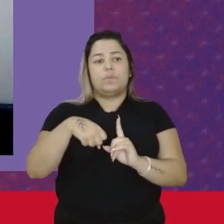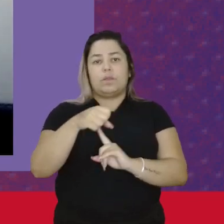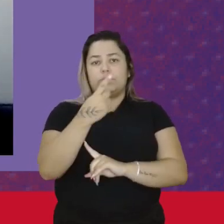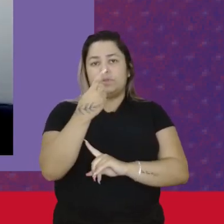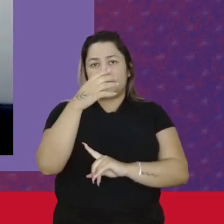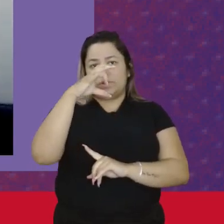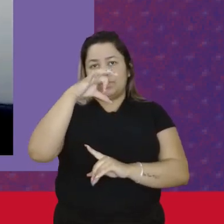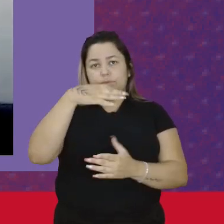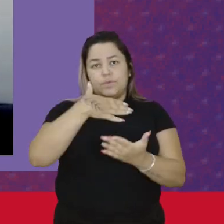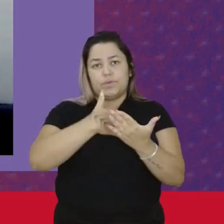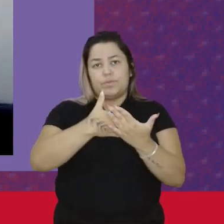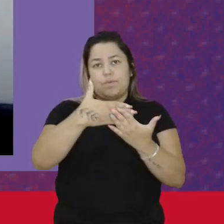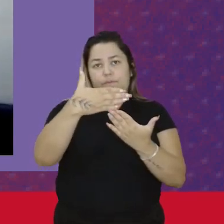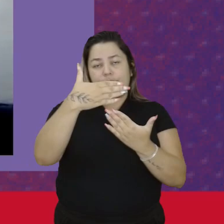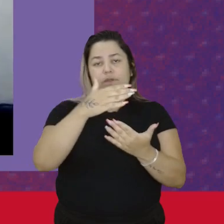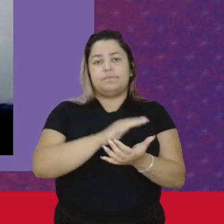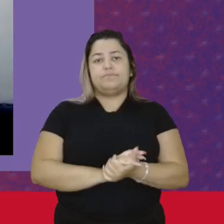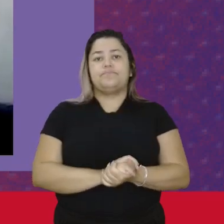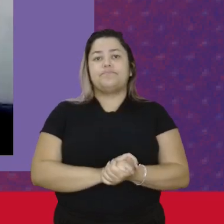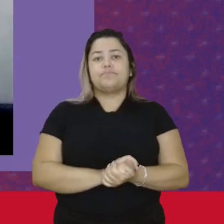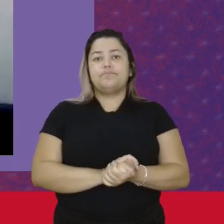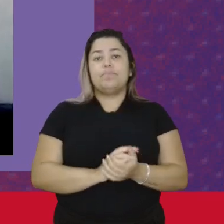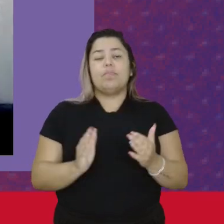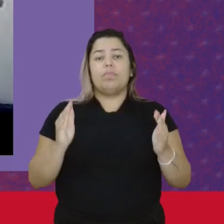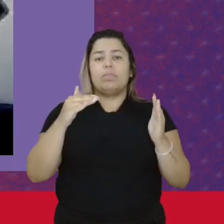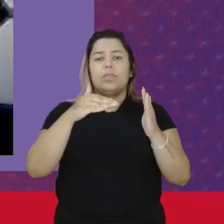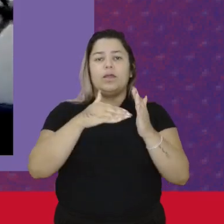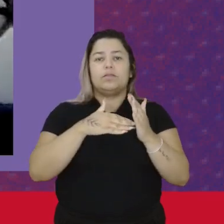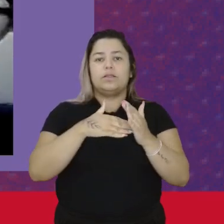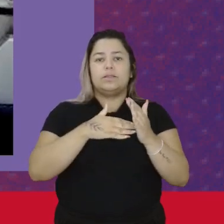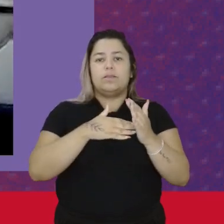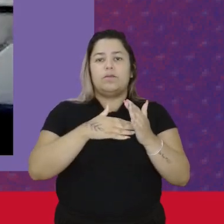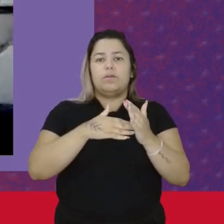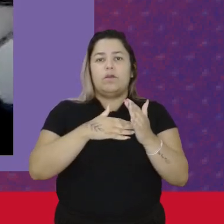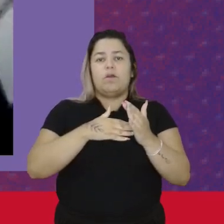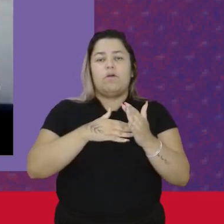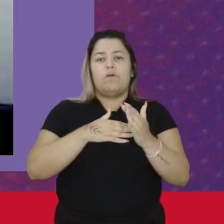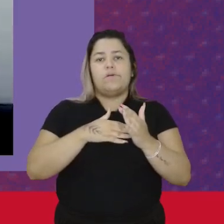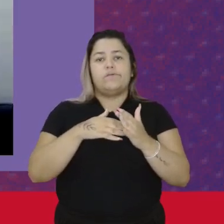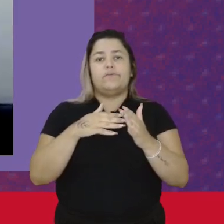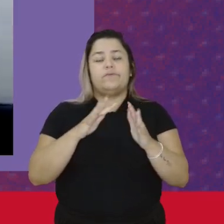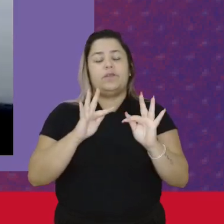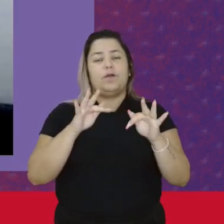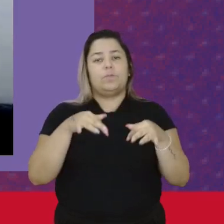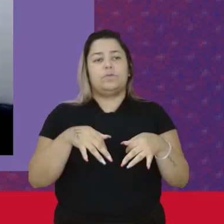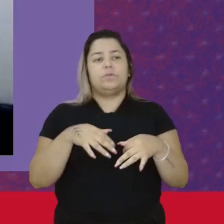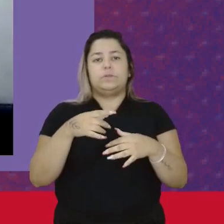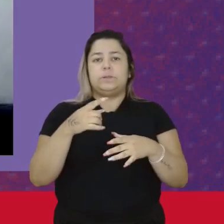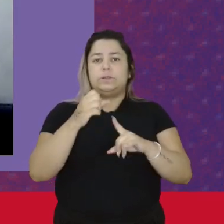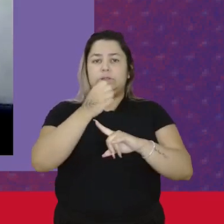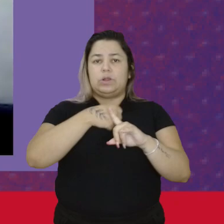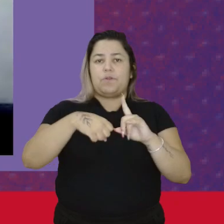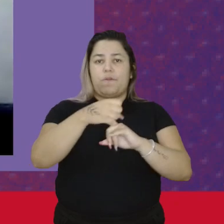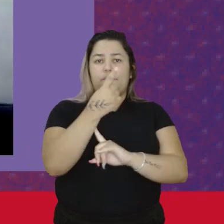no começo do século XIX, até o final do século XIX, nós vamos ver que tem